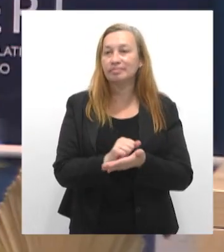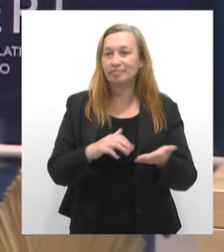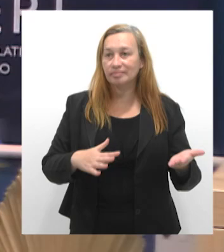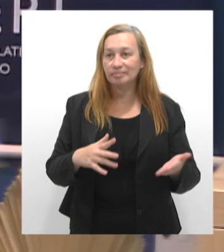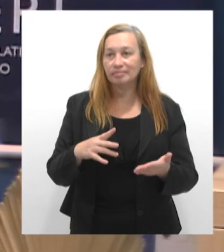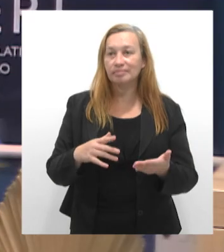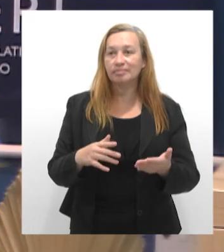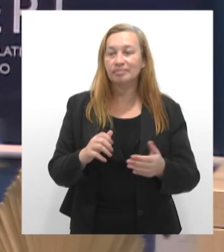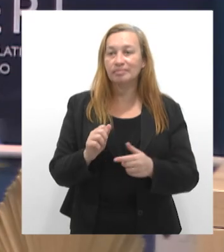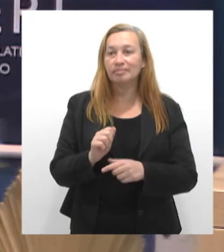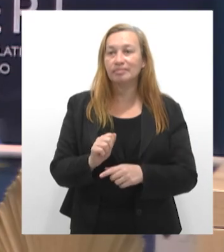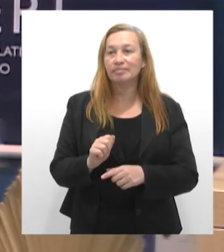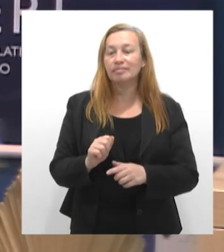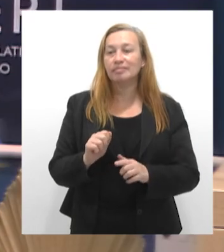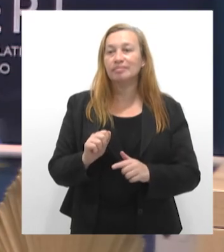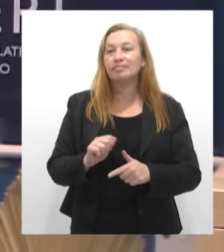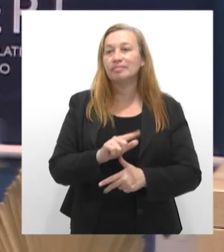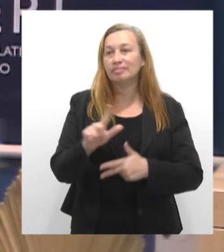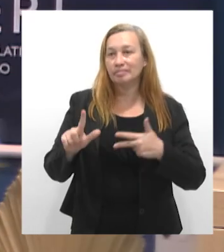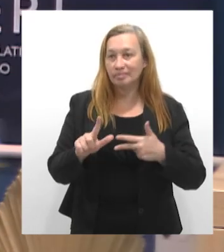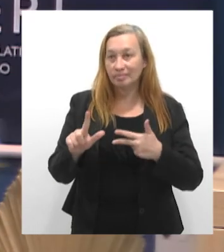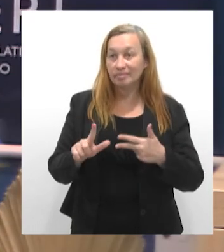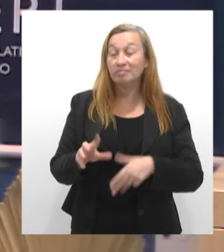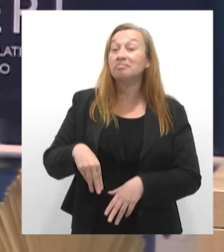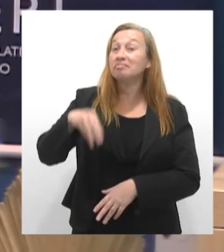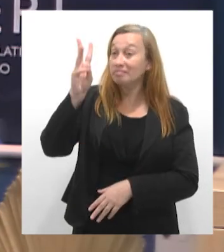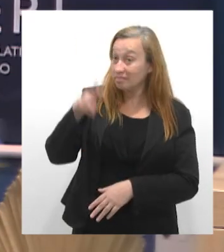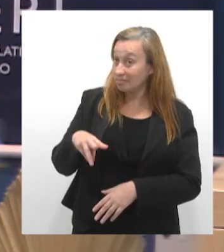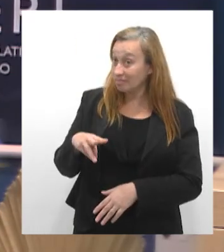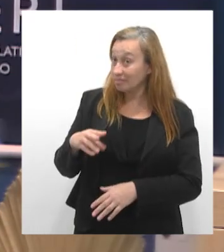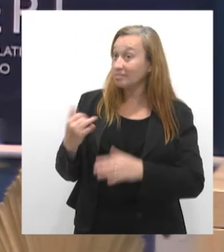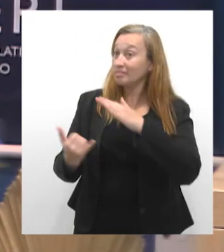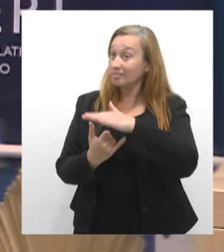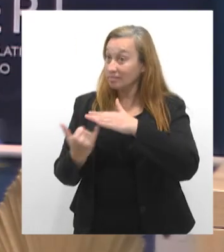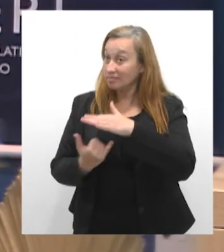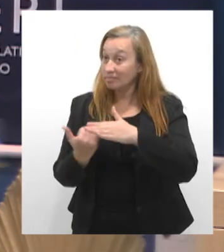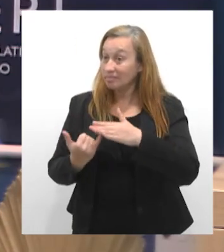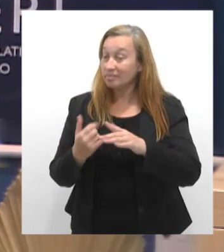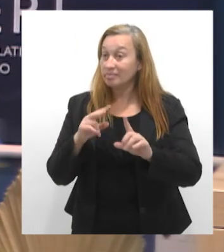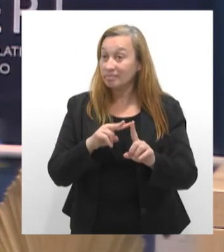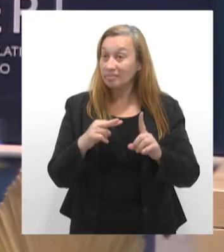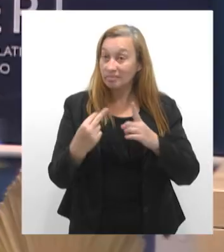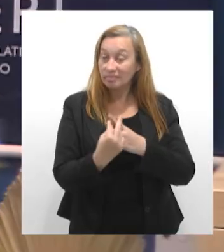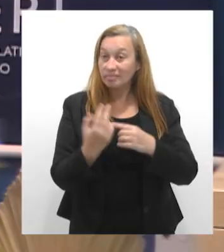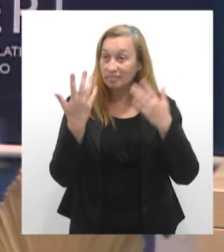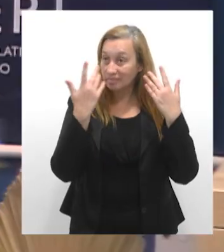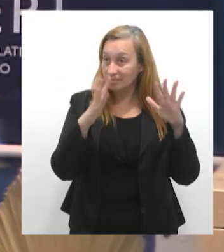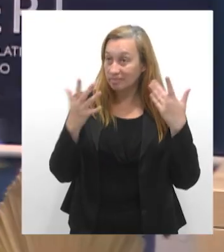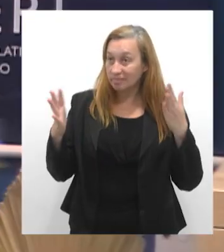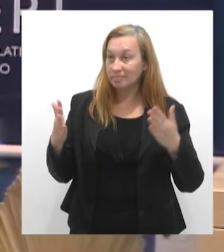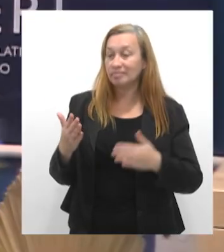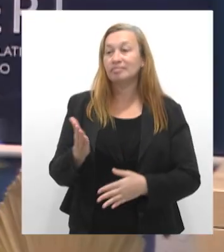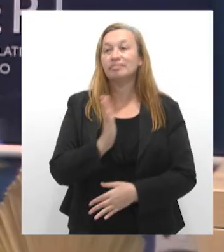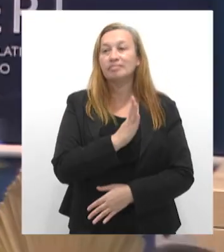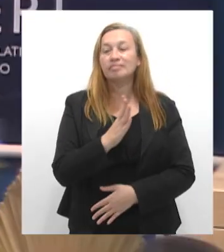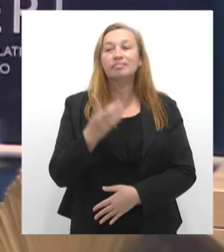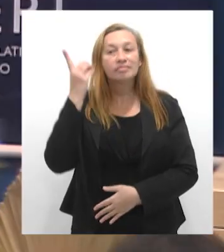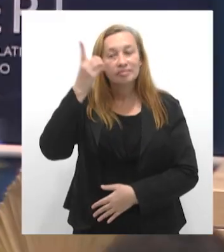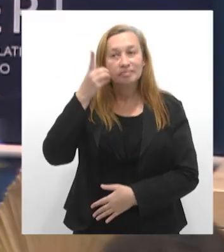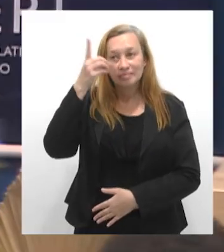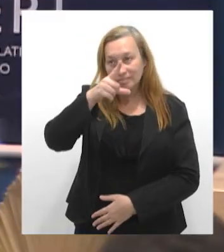Quem sabe a Alerj não seja a instituição que paute e viabilize isso. Parabéns de coração ao deputado Luiz